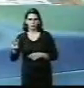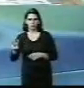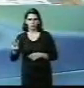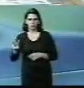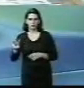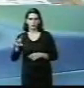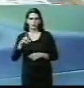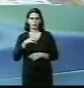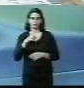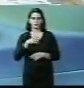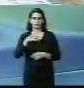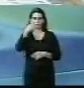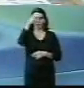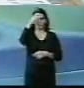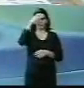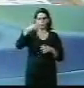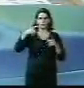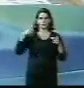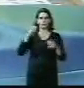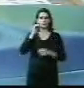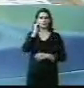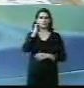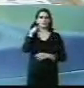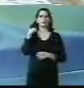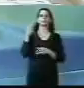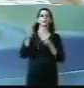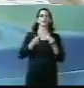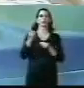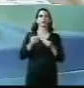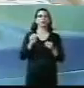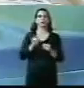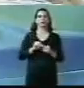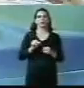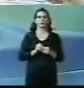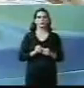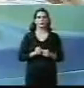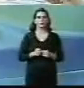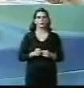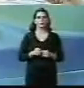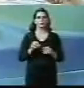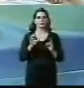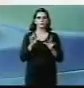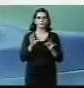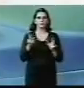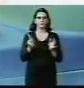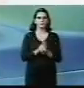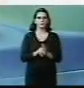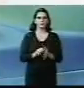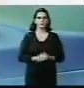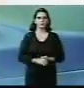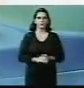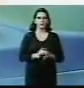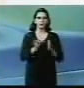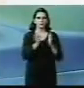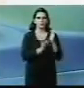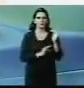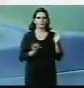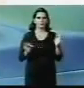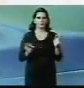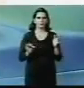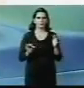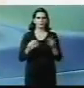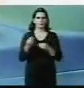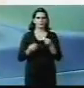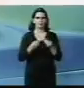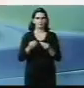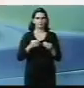tenham um pouco maior de capacidade. Bom, vamos passar então para algumas funções mais específicas. Vamos lá. Aqui no slide, nós temos as funções